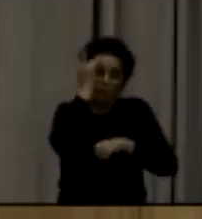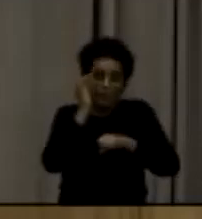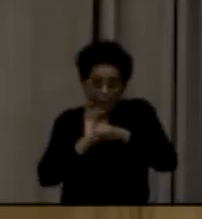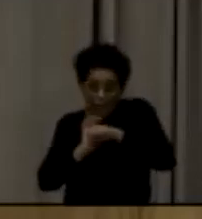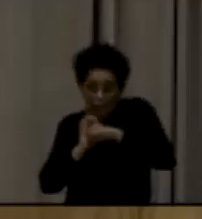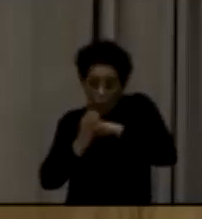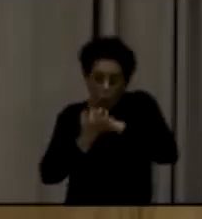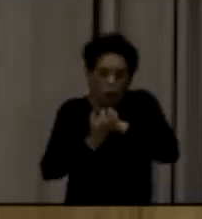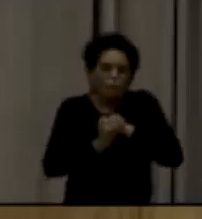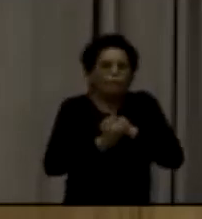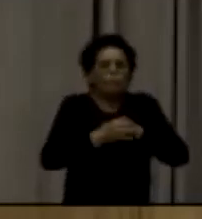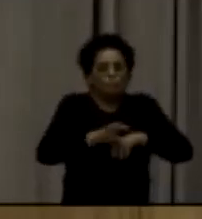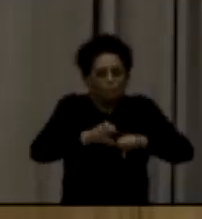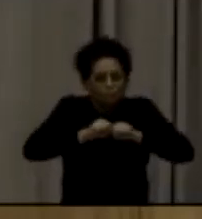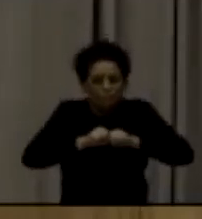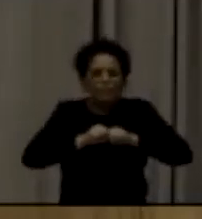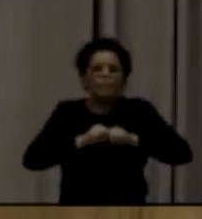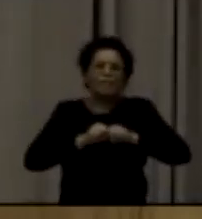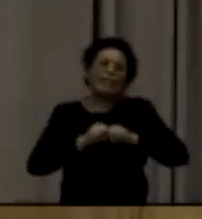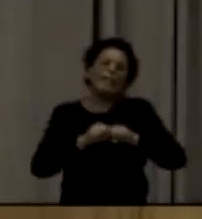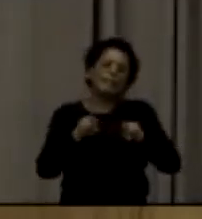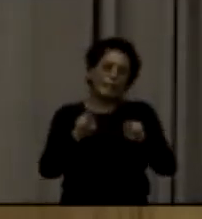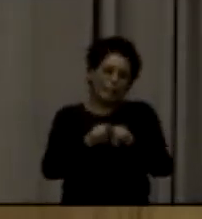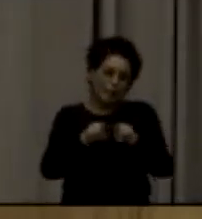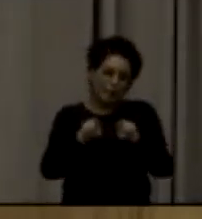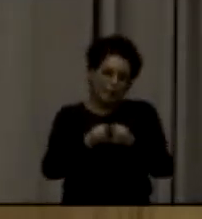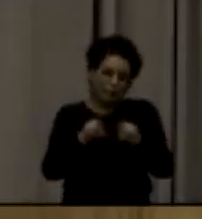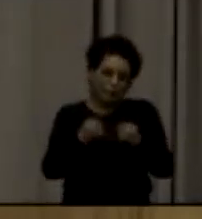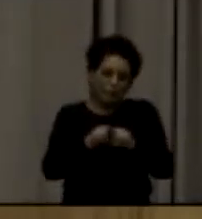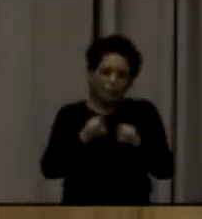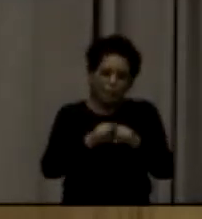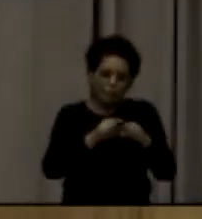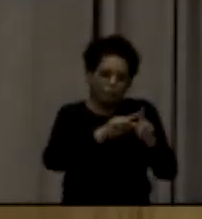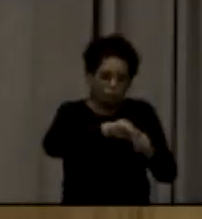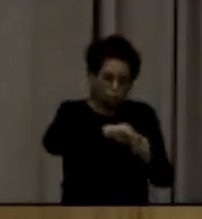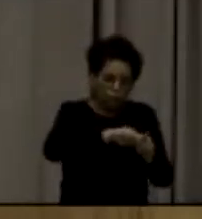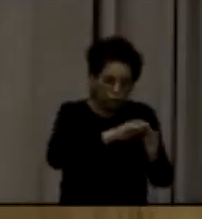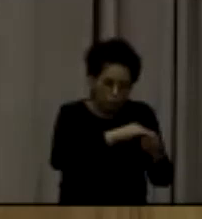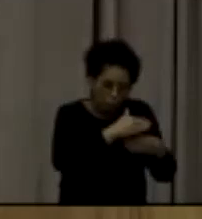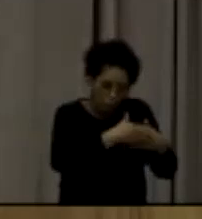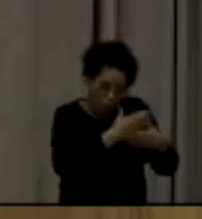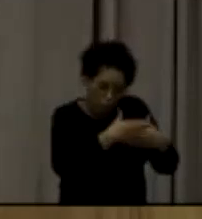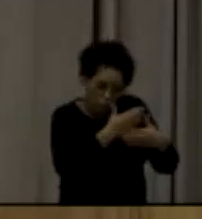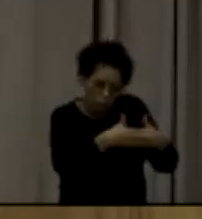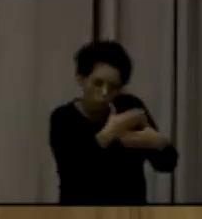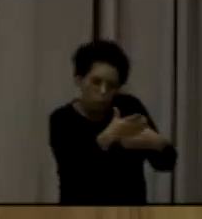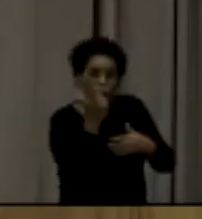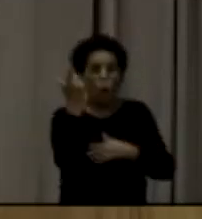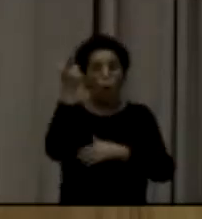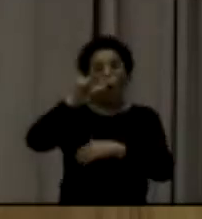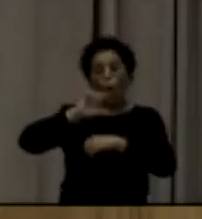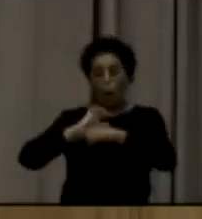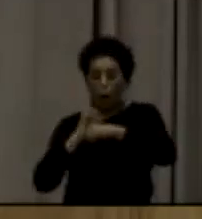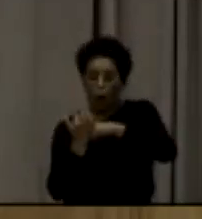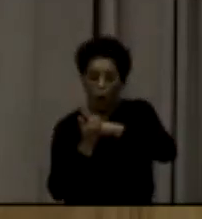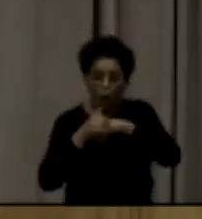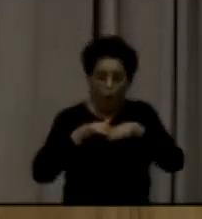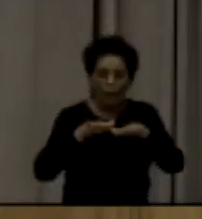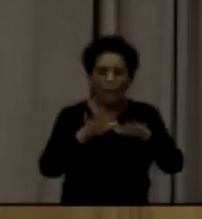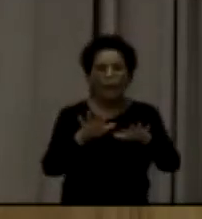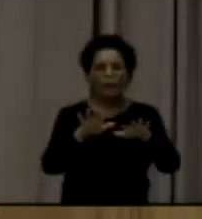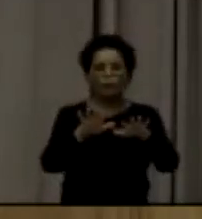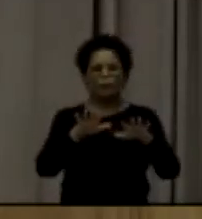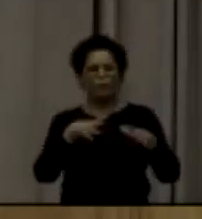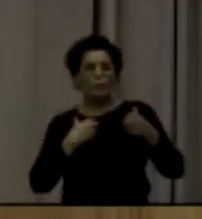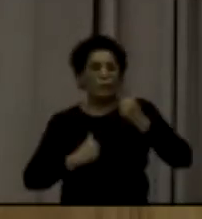Covid tem sido sofreu, passado por o mesmo ciclo que passaram outras pandemias, de uma primeira reação